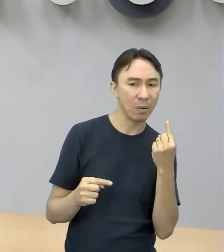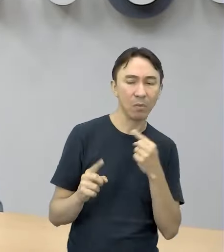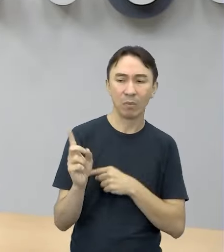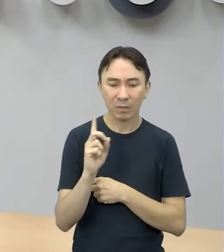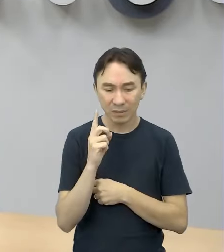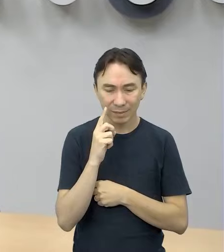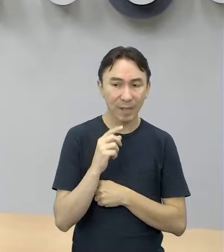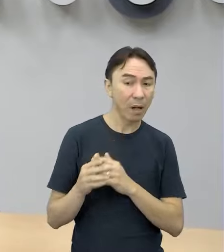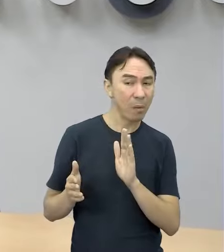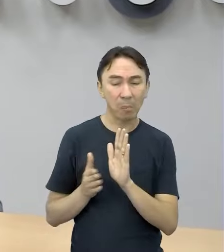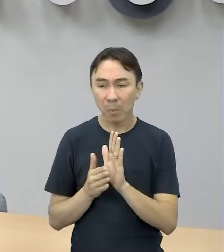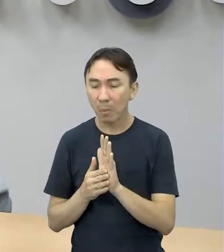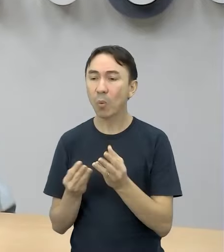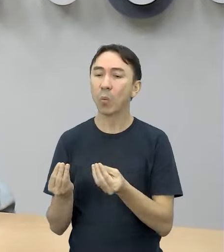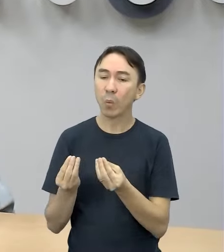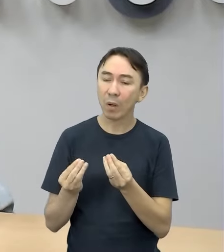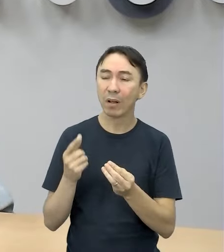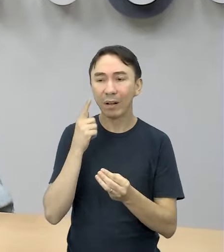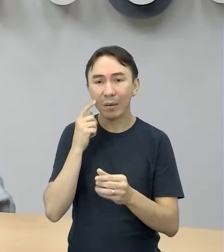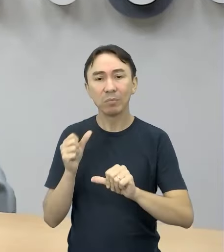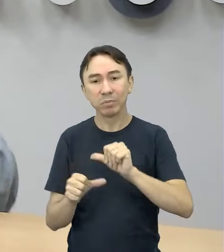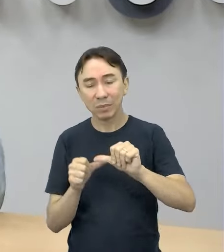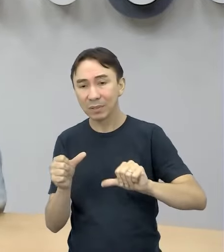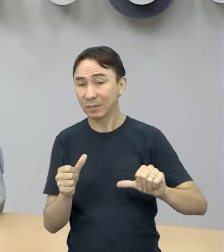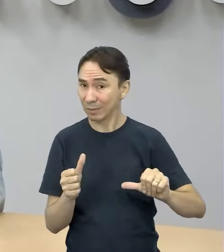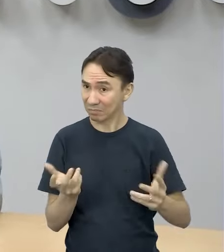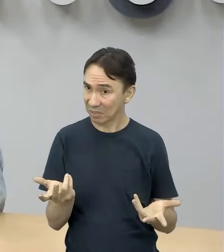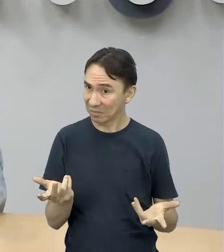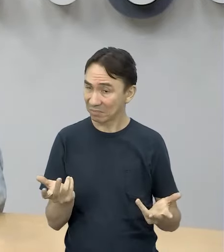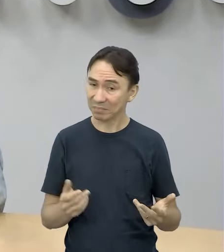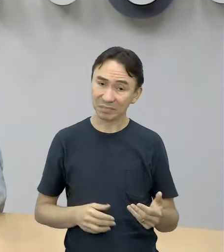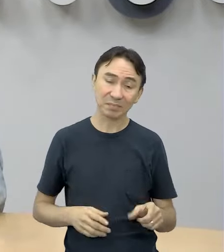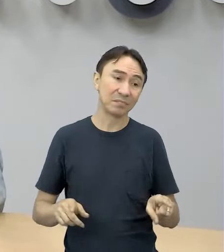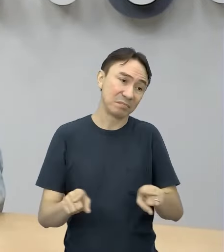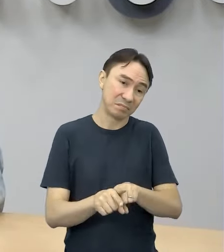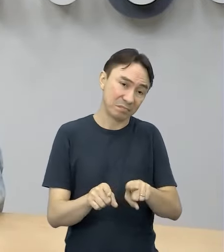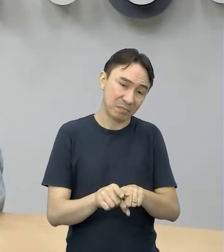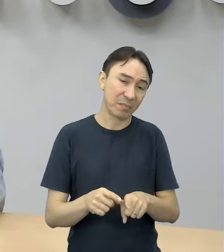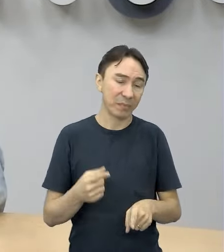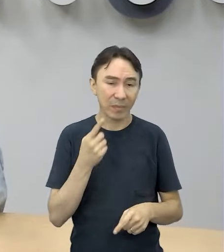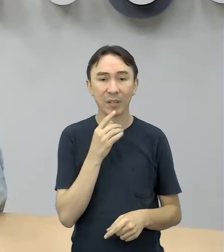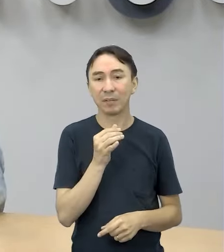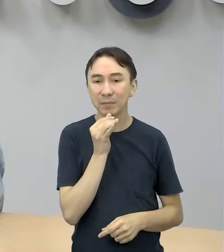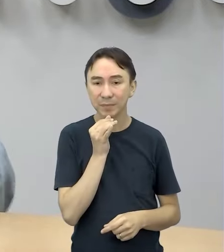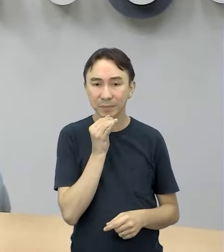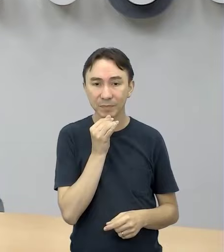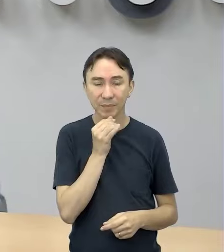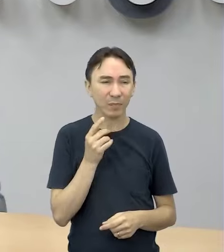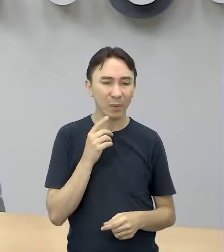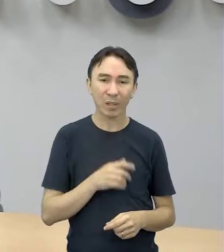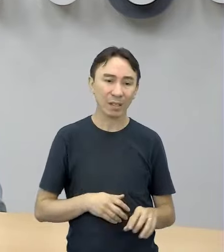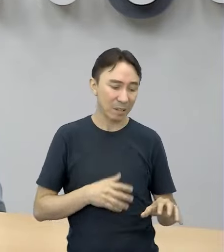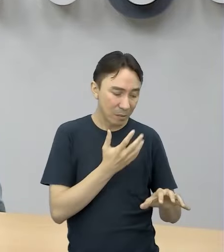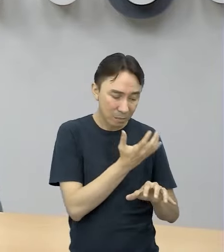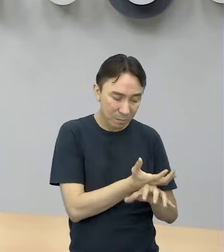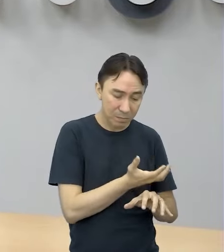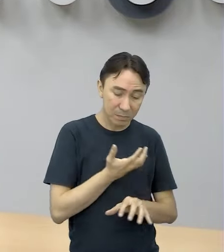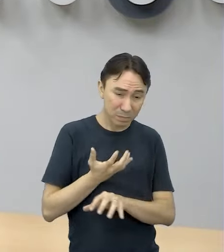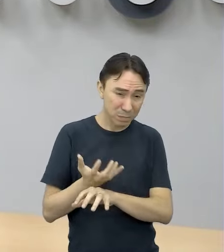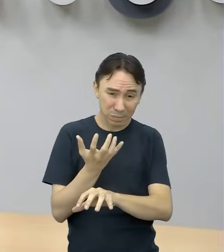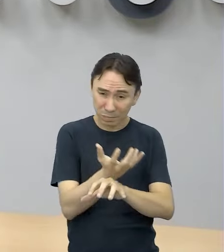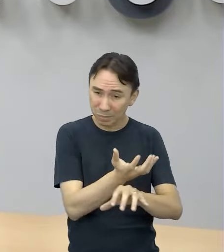estão percebendo, o material ele é muito integrado. Então, qualquer mudança que seja feita, né, lembrando que as